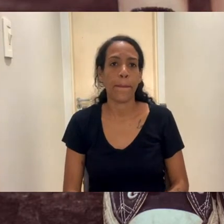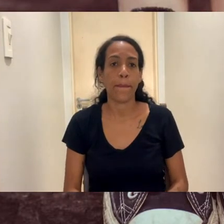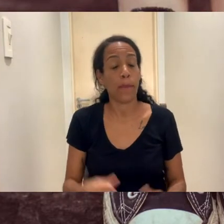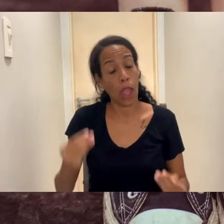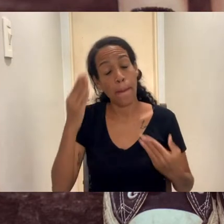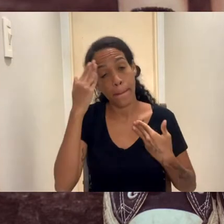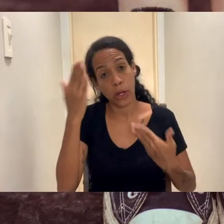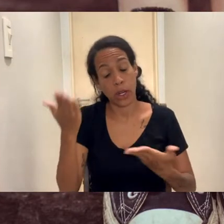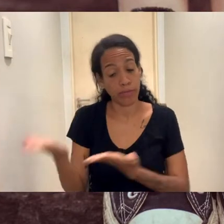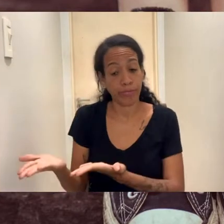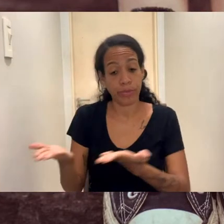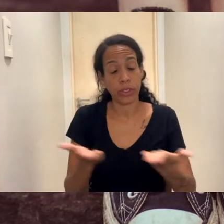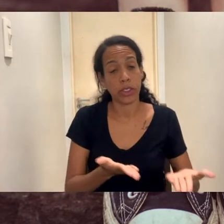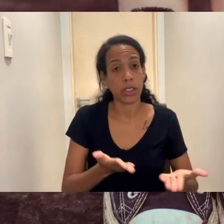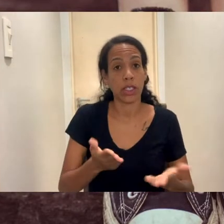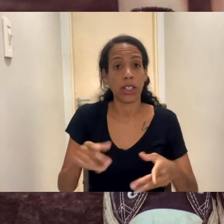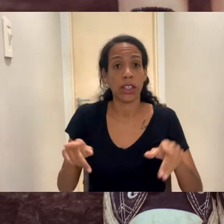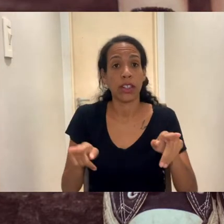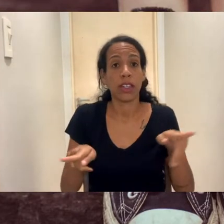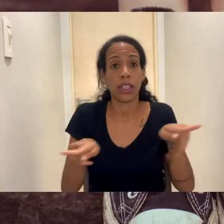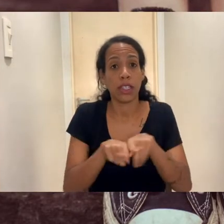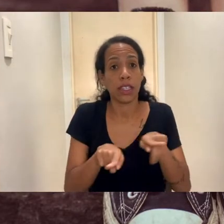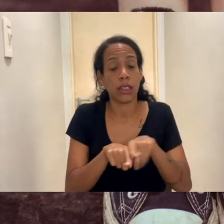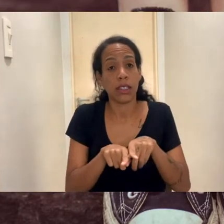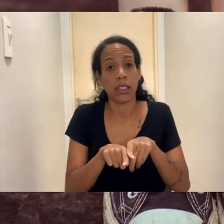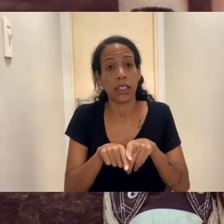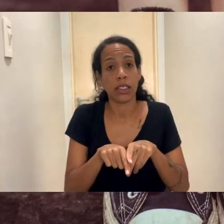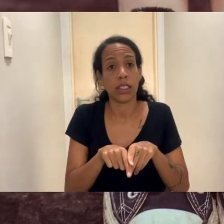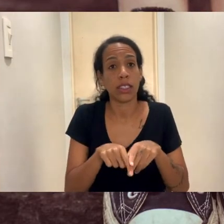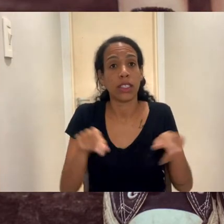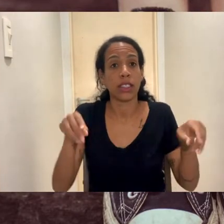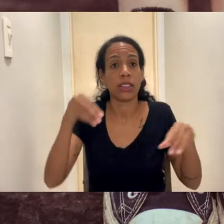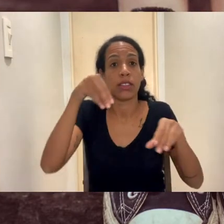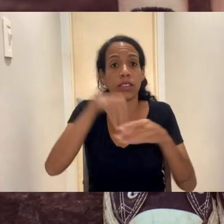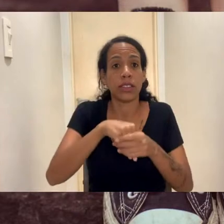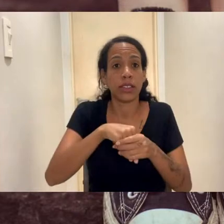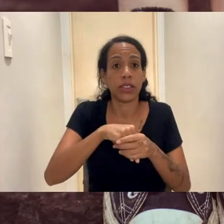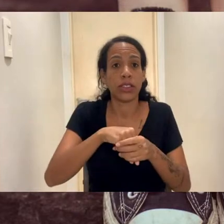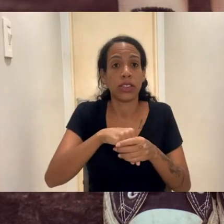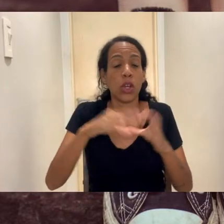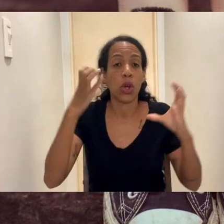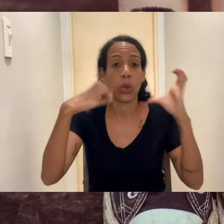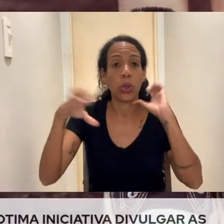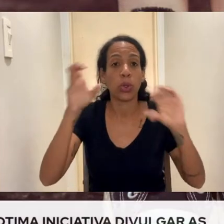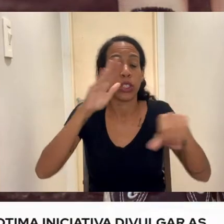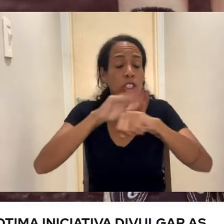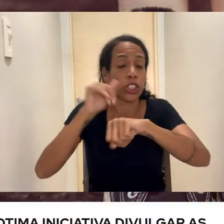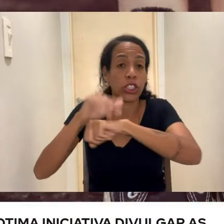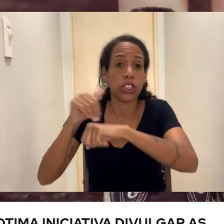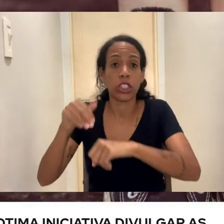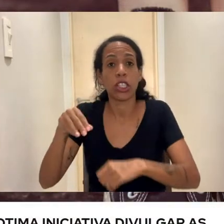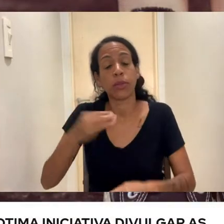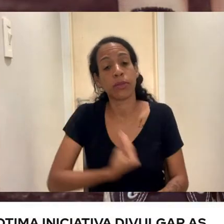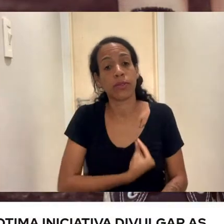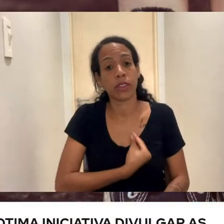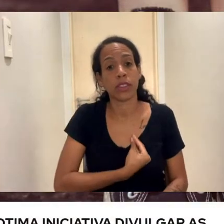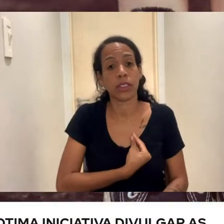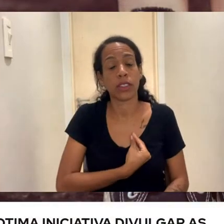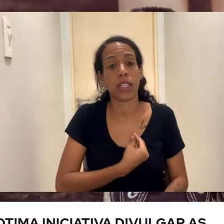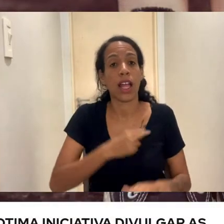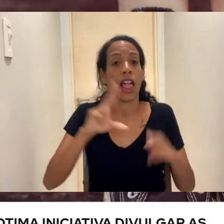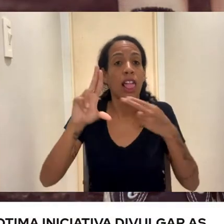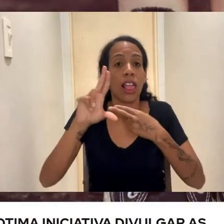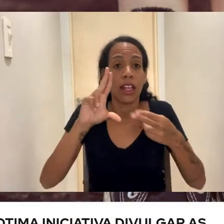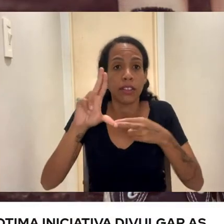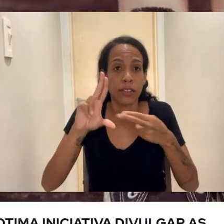esse convite, porque além de fazer parte da coalizão, né, o Conselho chama a gente para participar dessa live